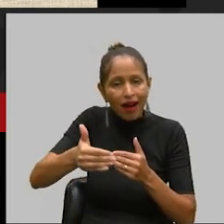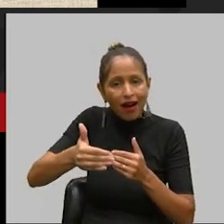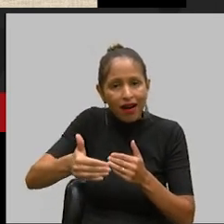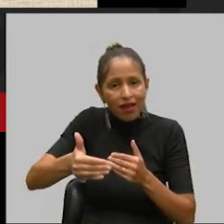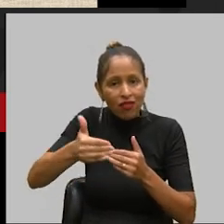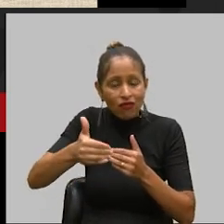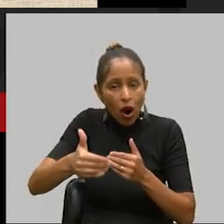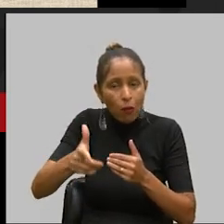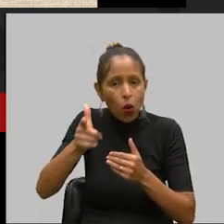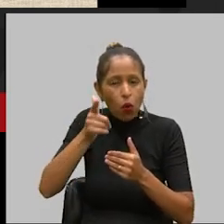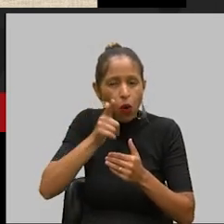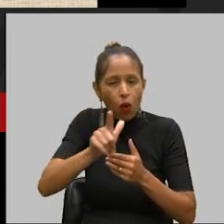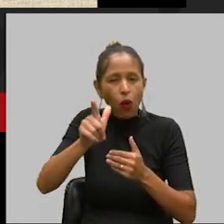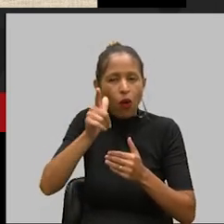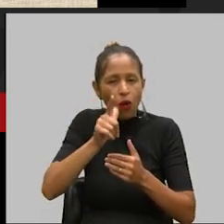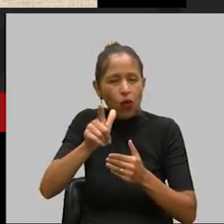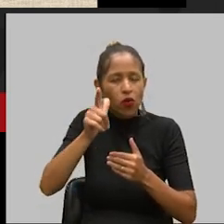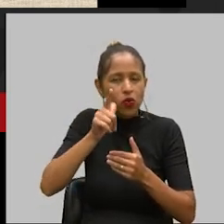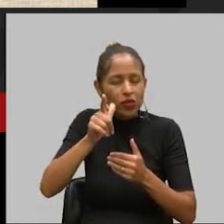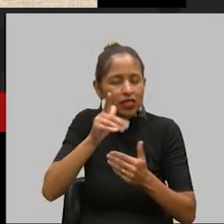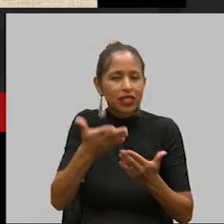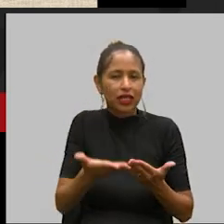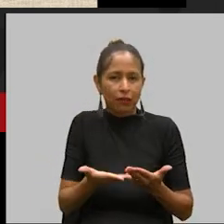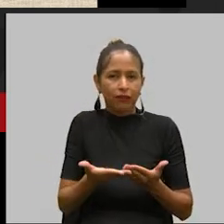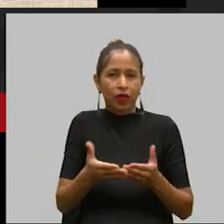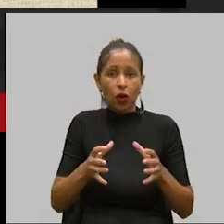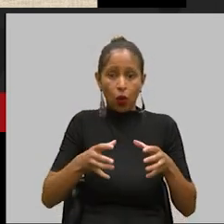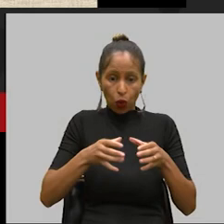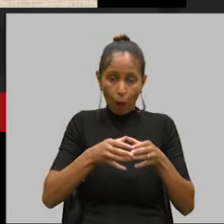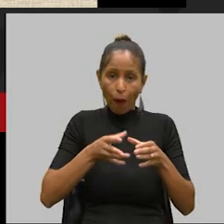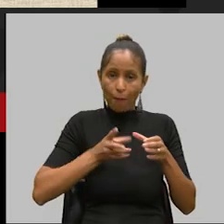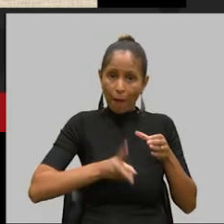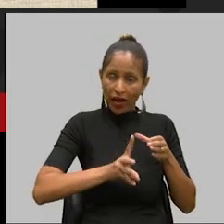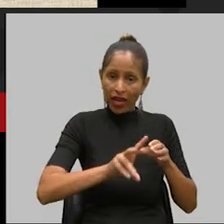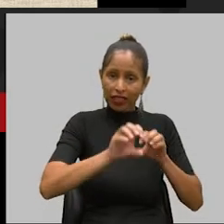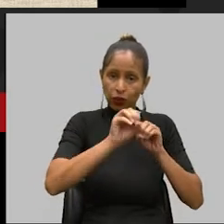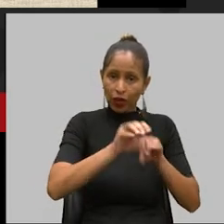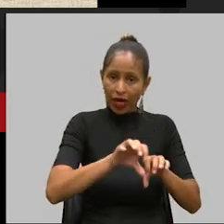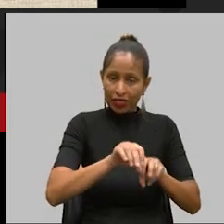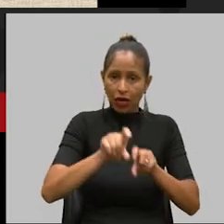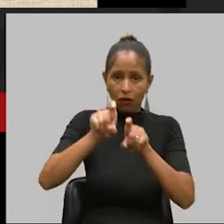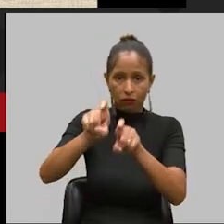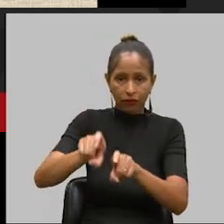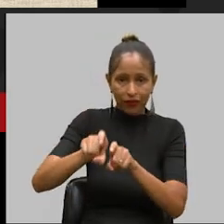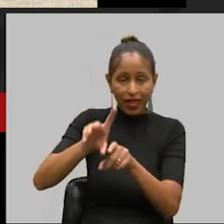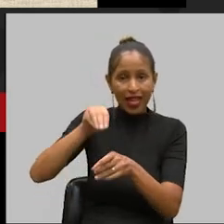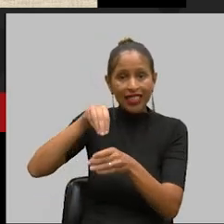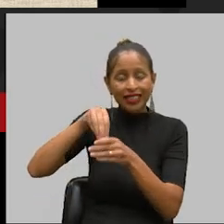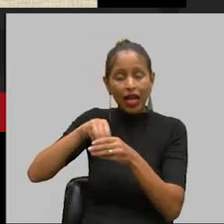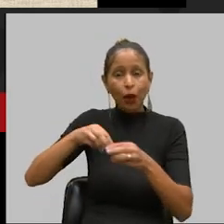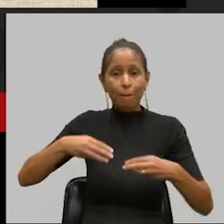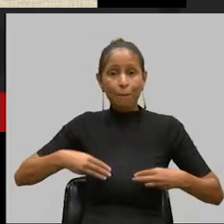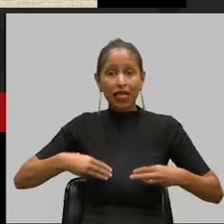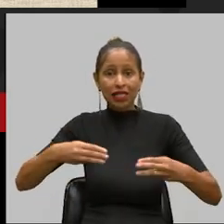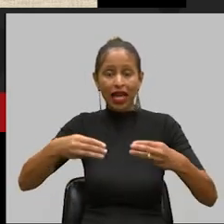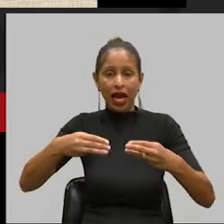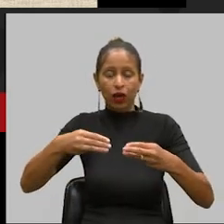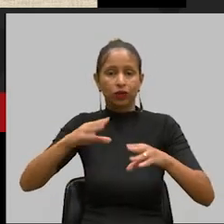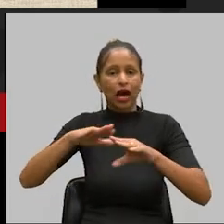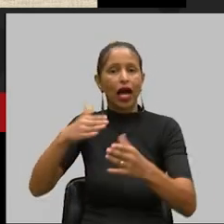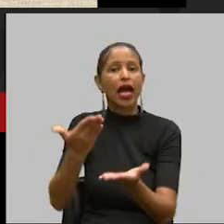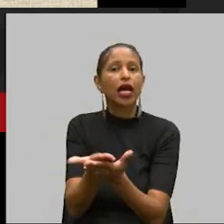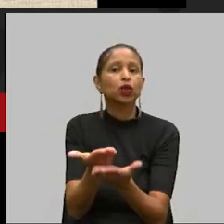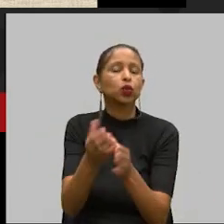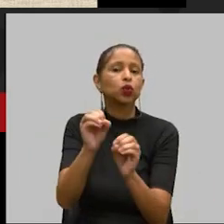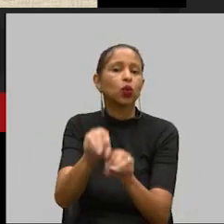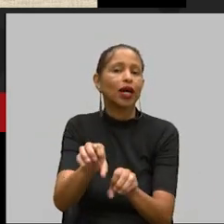conquistando né a gente nós conquistamos a comissão permanente da Educação do campo dentro do Ministério da Educação nós